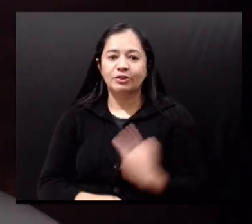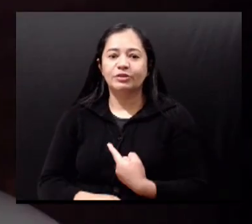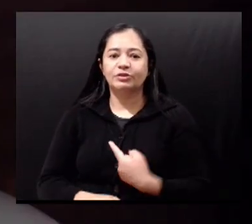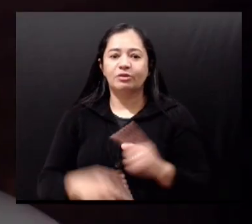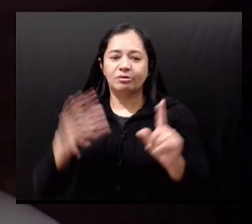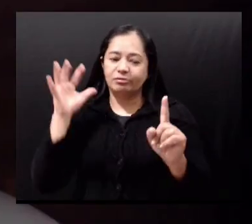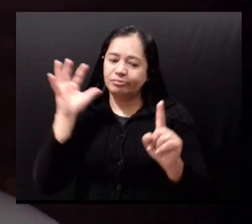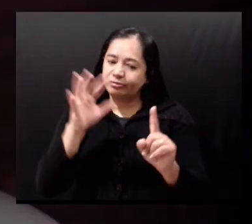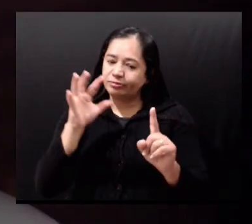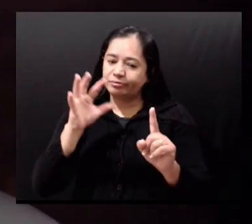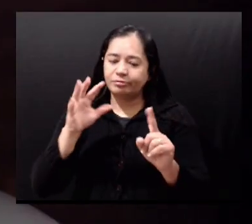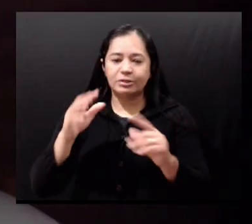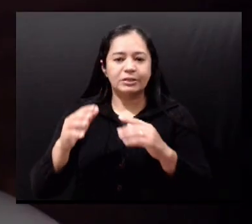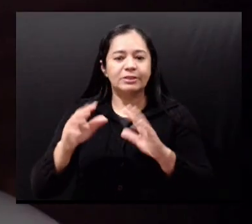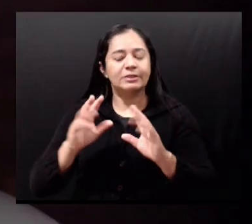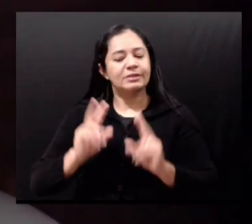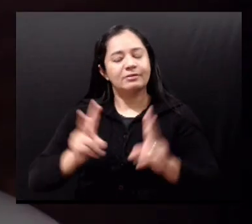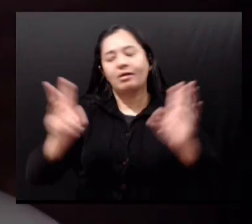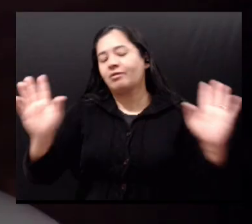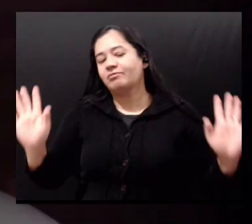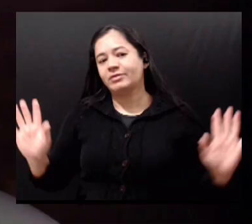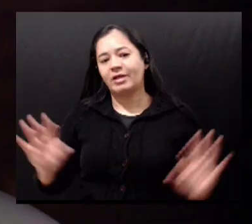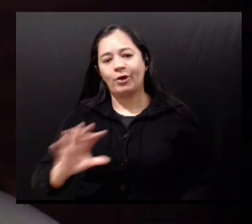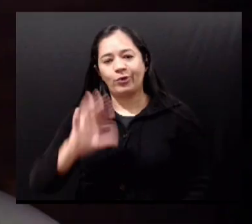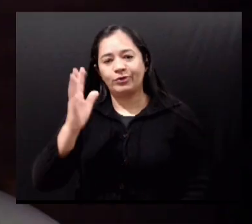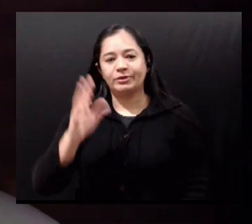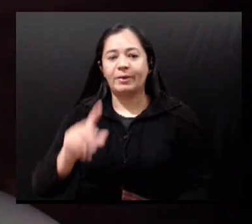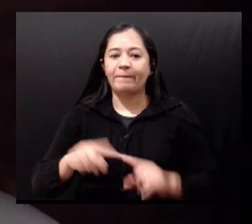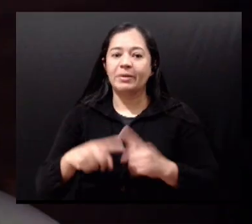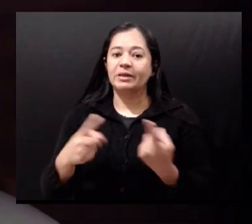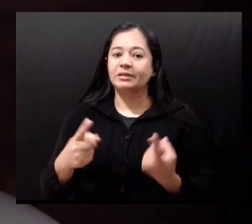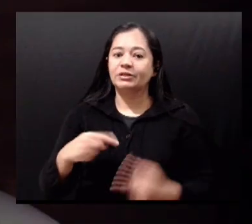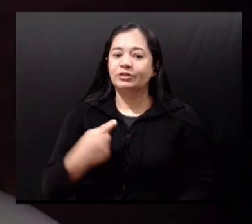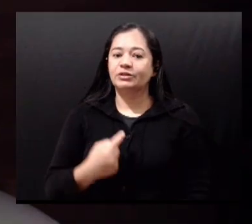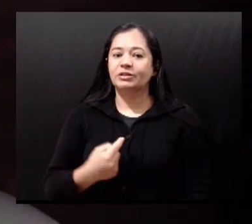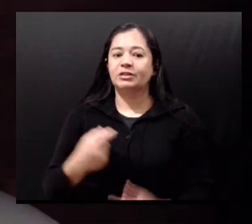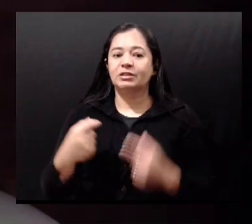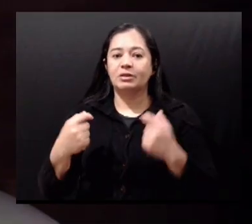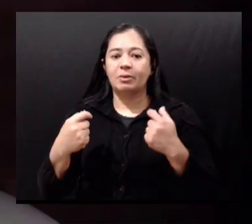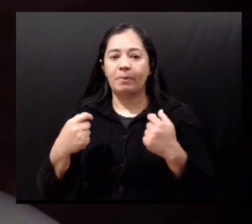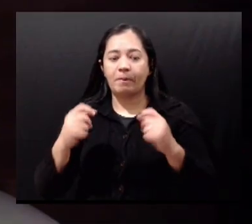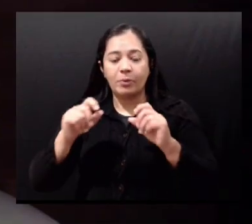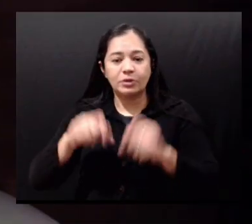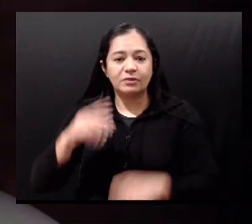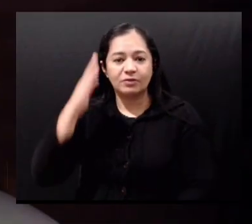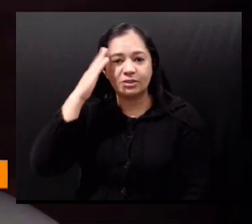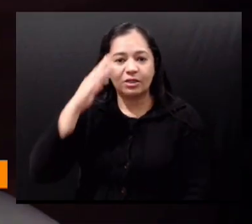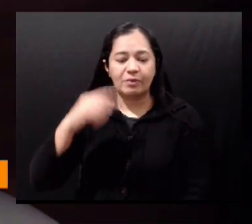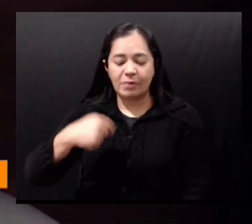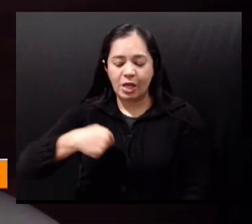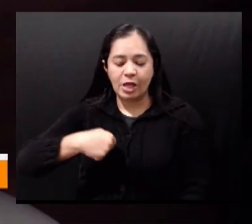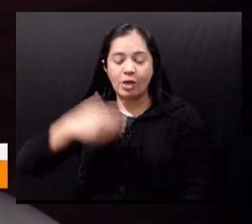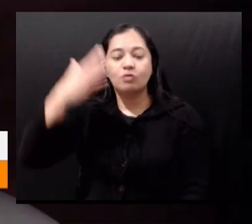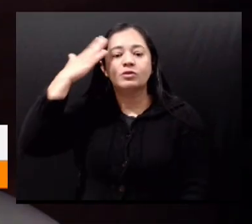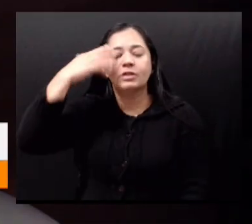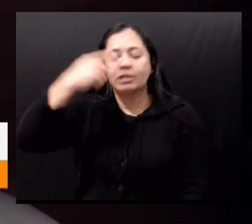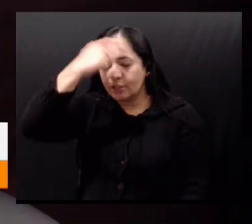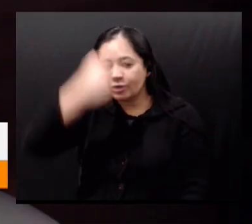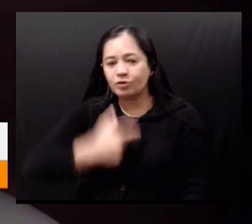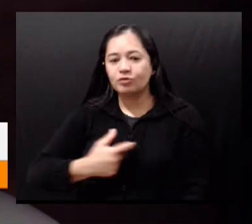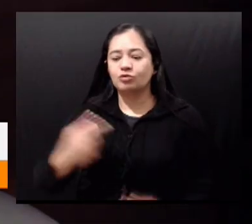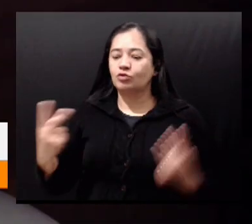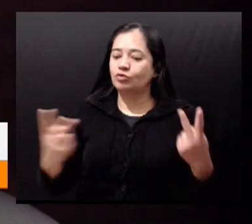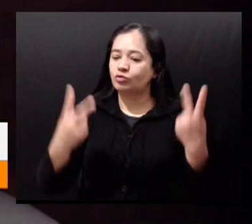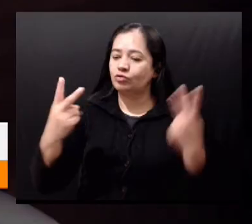tem Sim. como não ser. Mas a gente pode saber quem a gente é, conhecer os nossos valores, saber o que a gente faz e